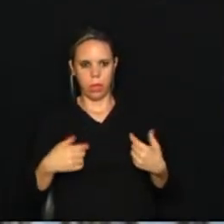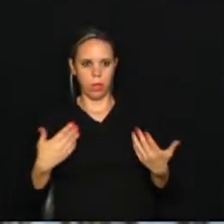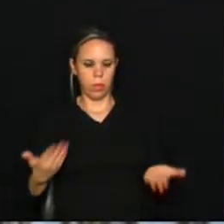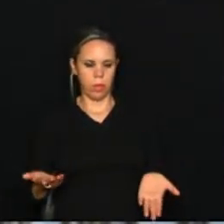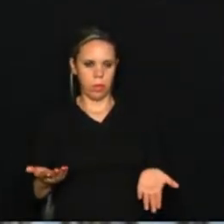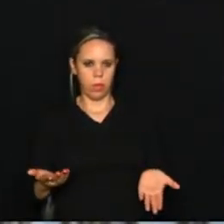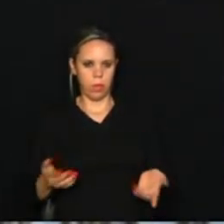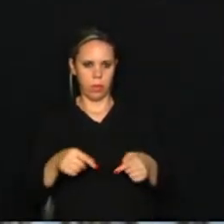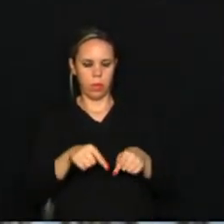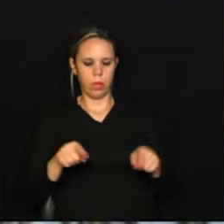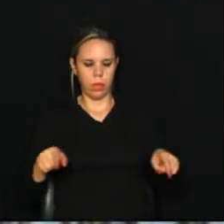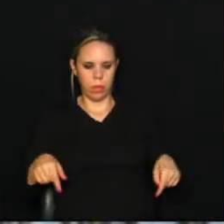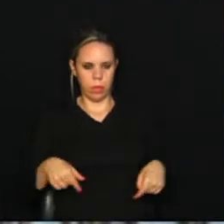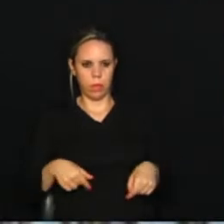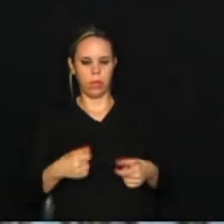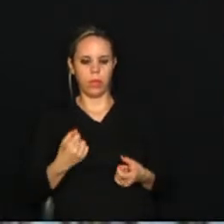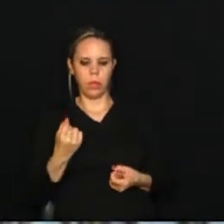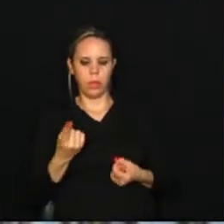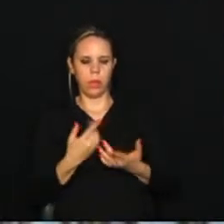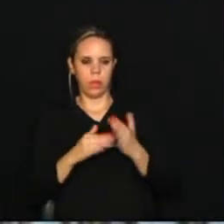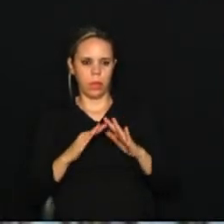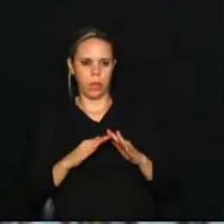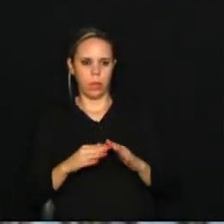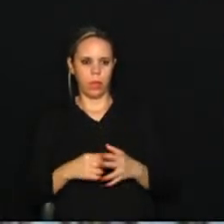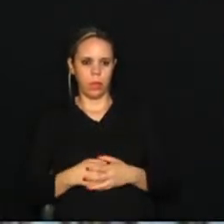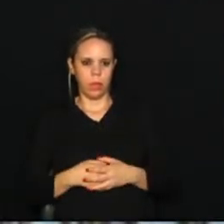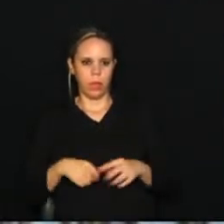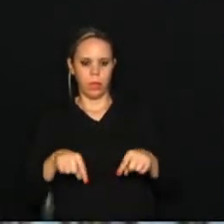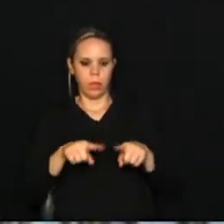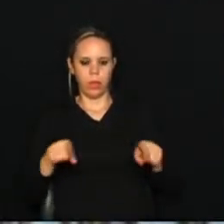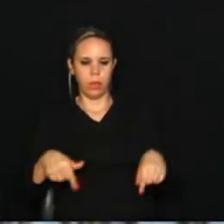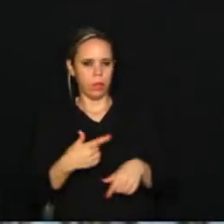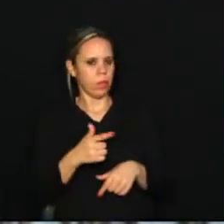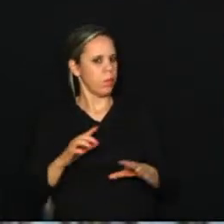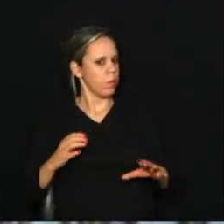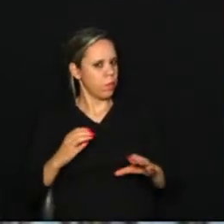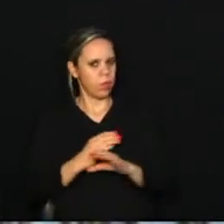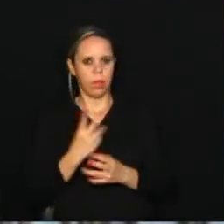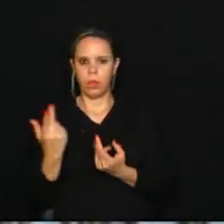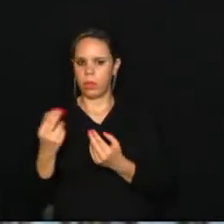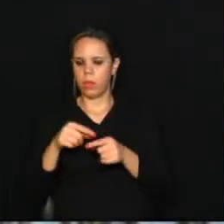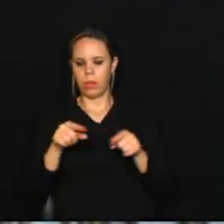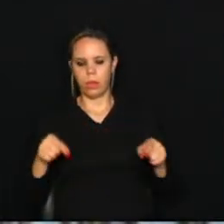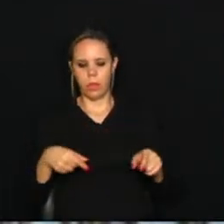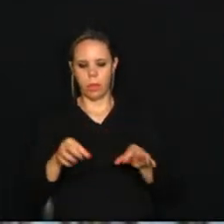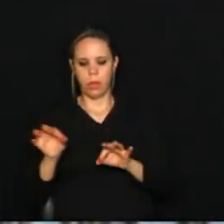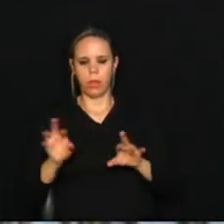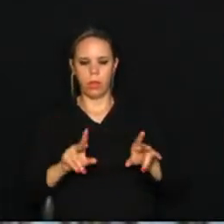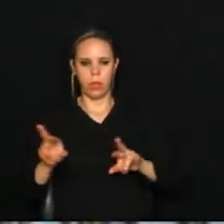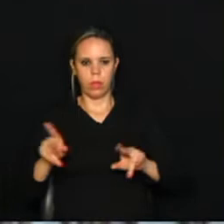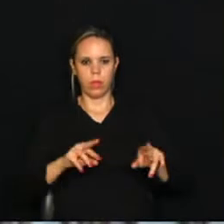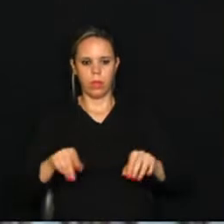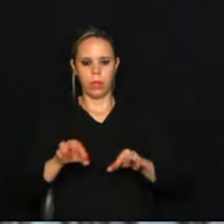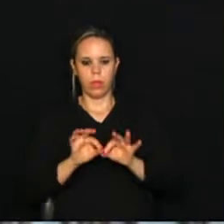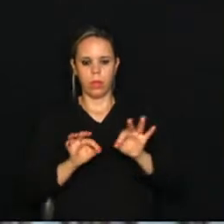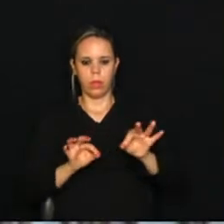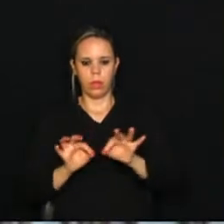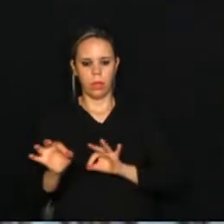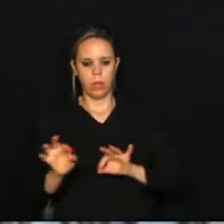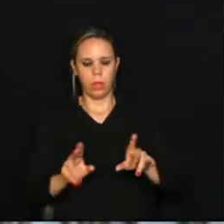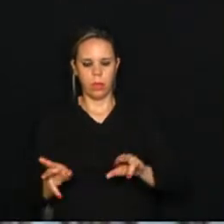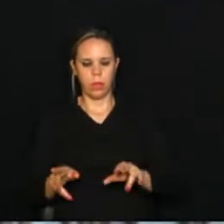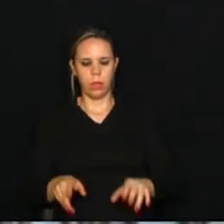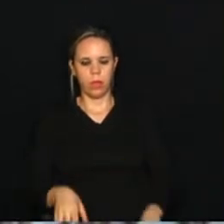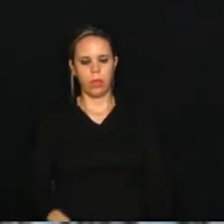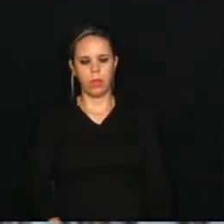as salas, em algumas escolas, as salas não são todas do mesmo tamanho. E o